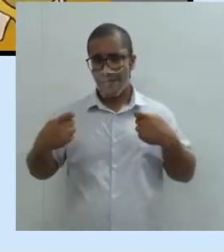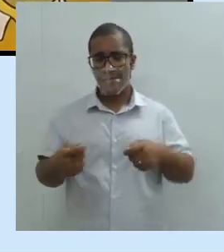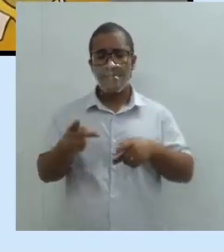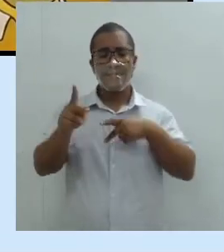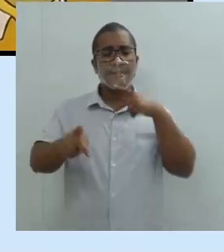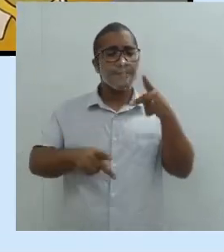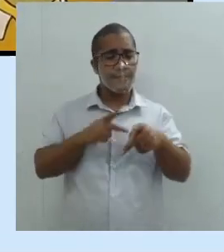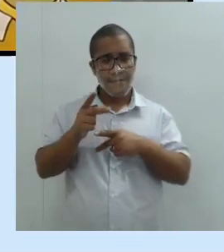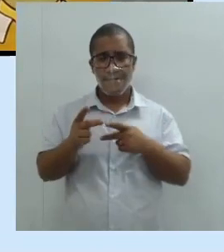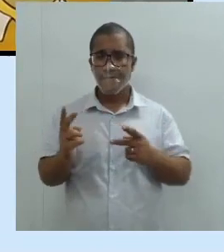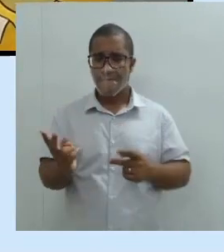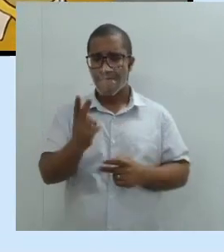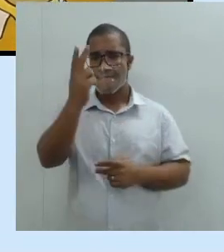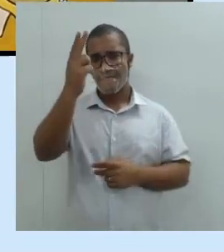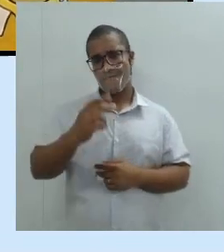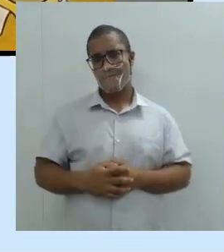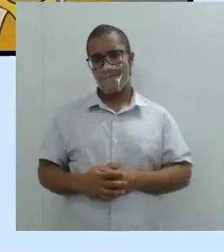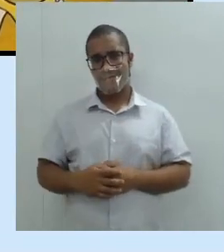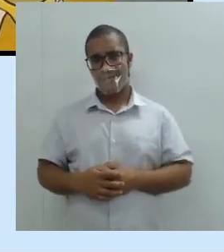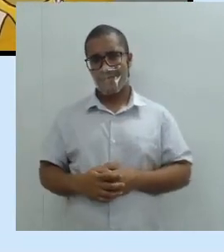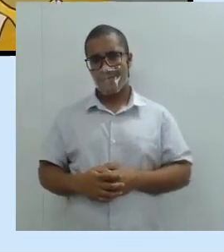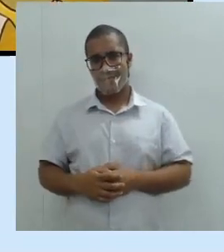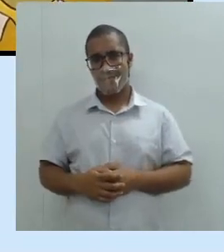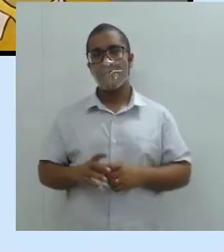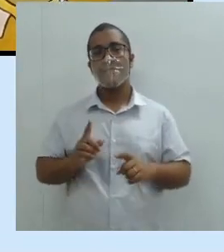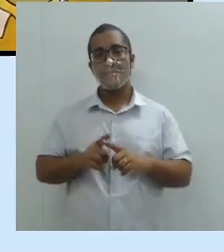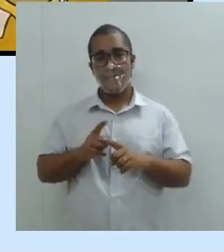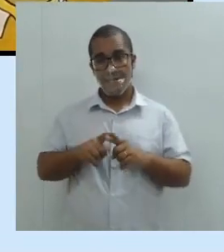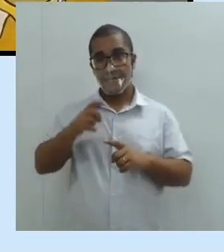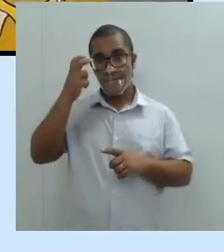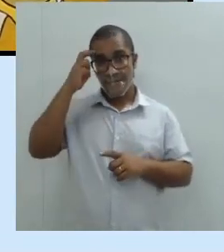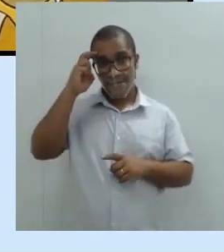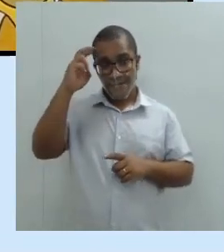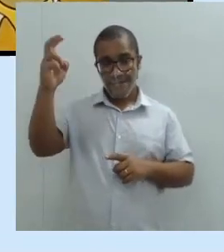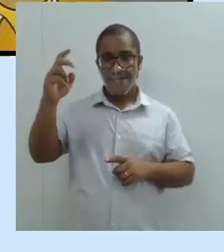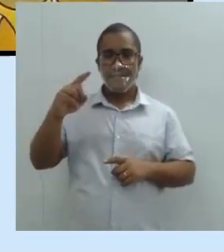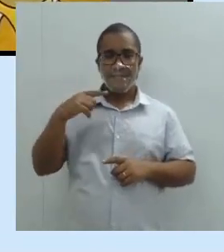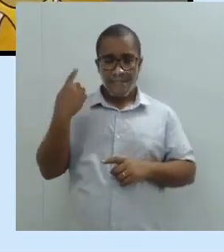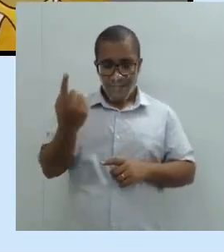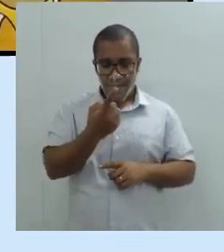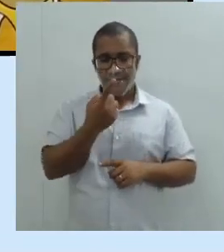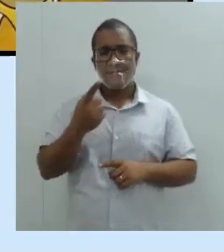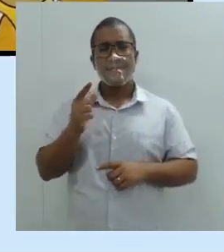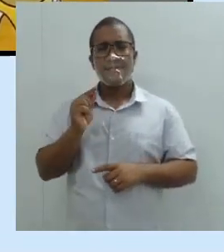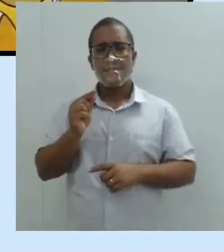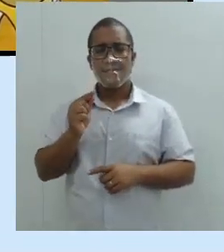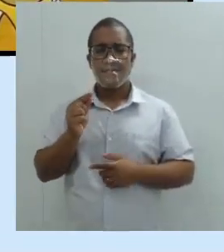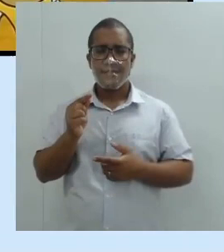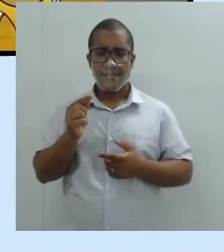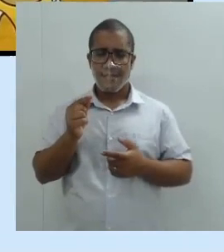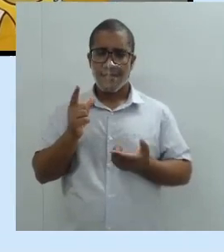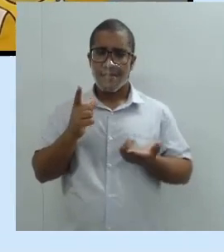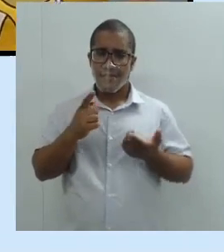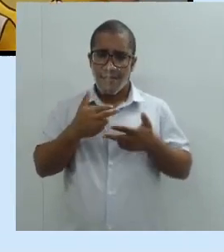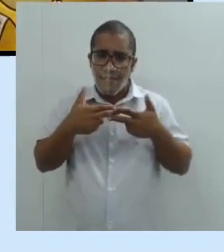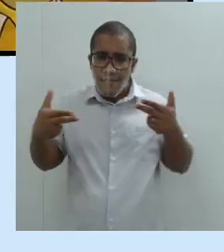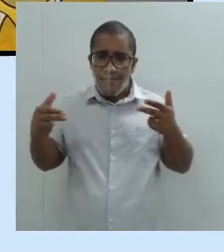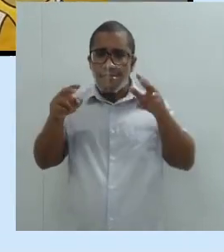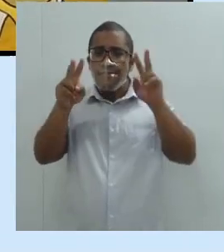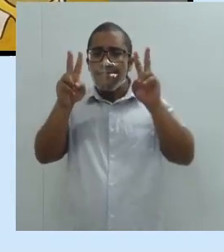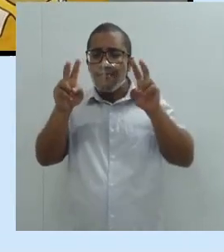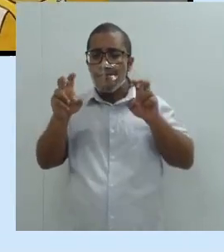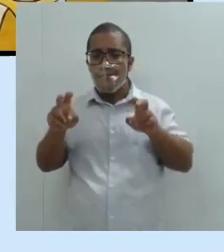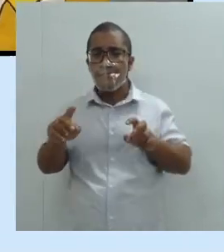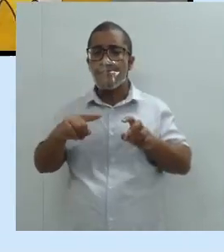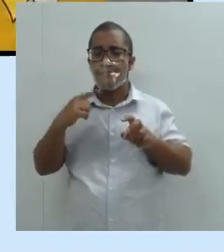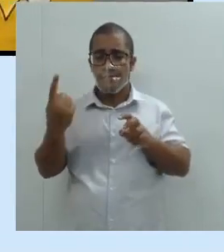tá certo? É a cultura que traz para a gente essa demanda, tá bom? Das questões da